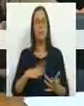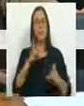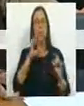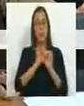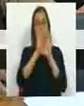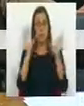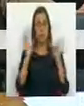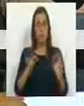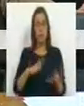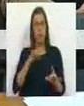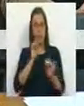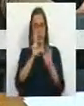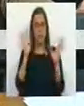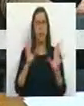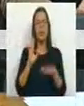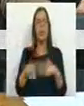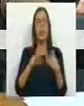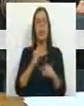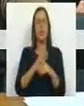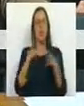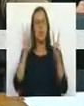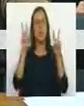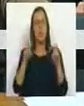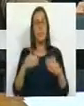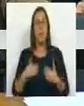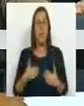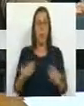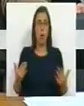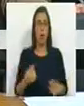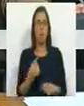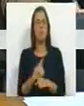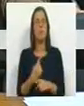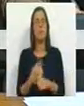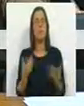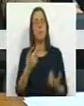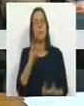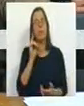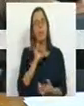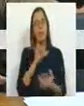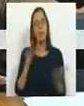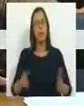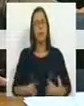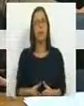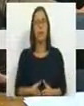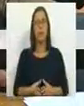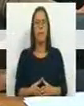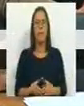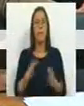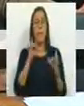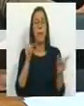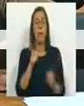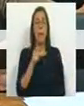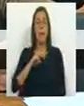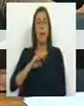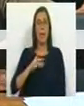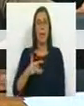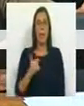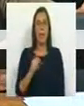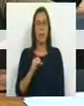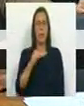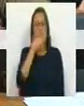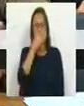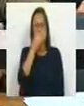fique bem esclarecida. Depois há aqui outra matéria que para nós também é muito importante. O professor Emídio Gomes